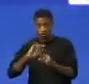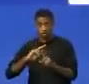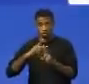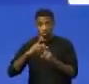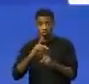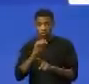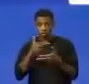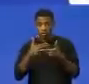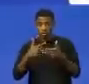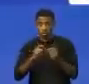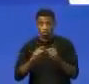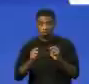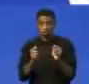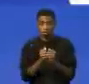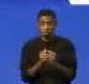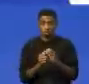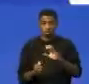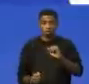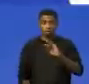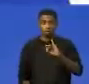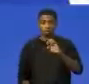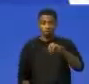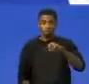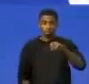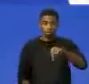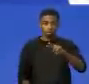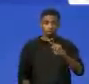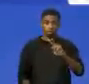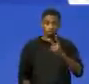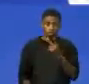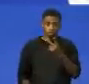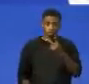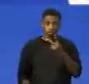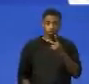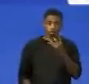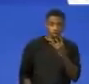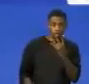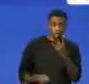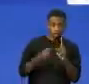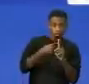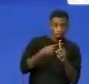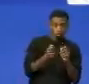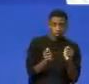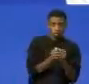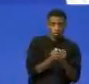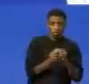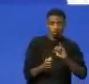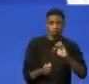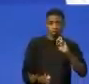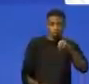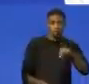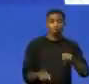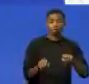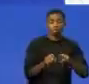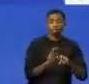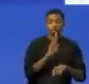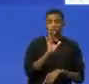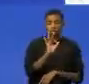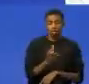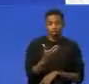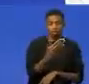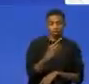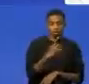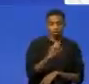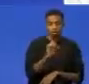de água que são polares com os cátions NH4+, X- por forças de interação íon-dipolo. Então, resposta da